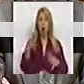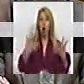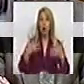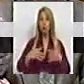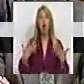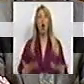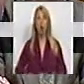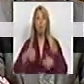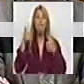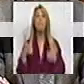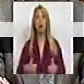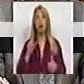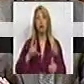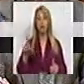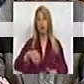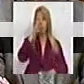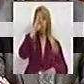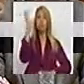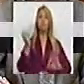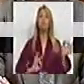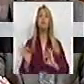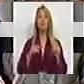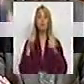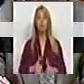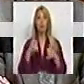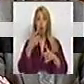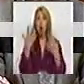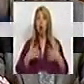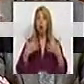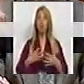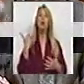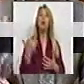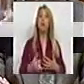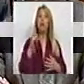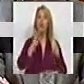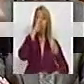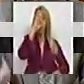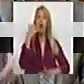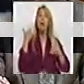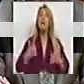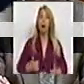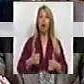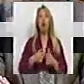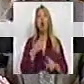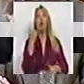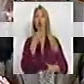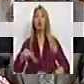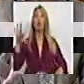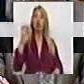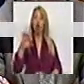como preparar bem o próximo orçamento, executá-lo bem e preparar bem o 2018, e executá-lo bem e preparar